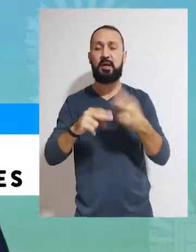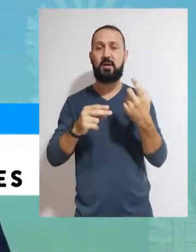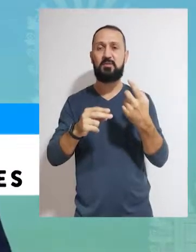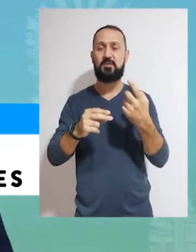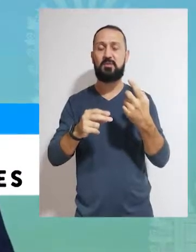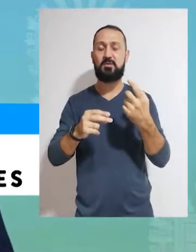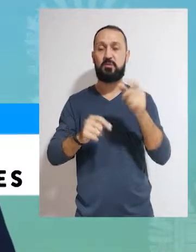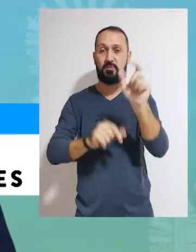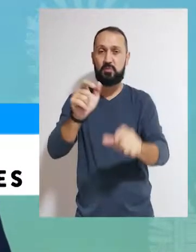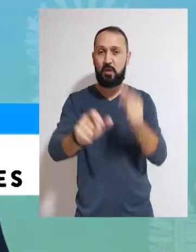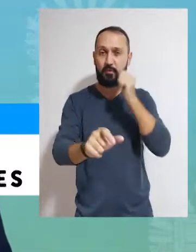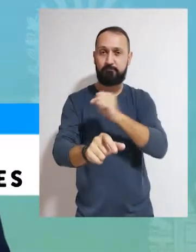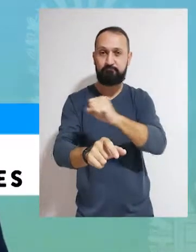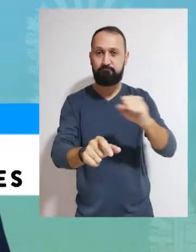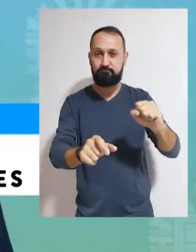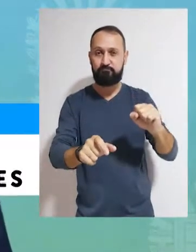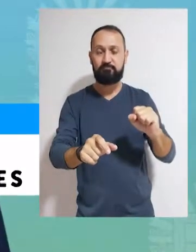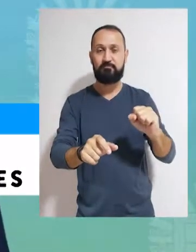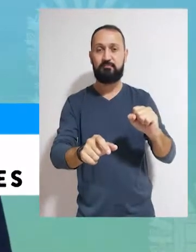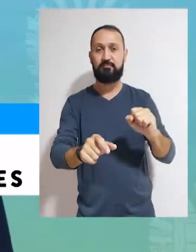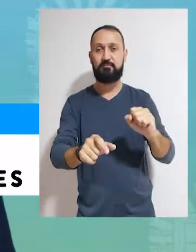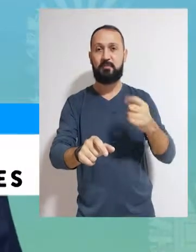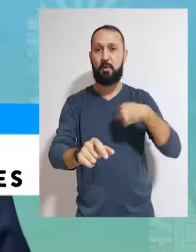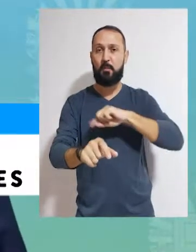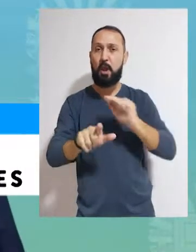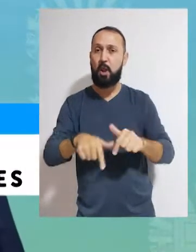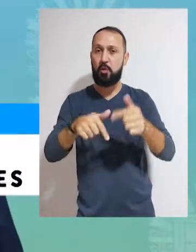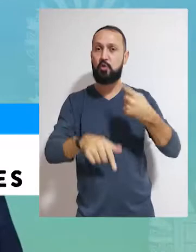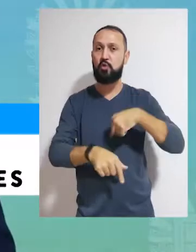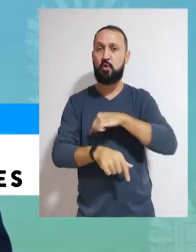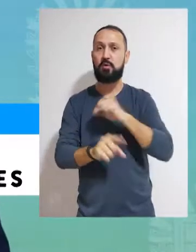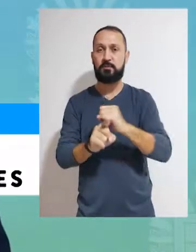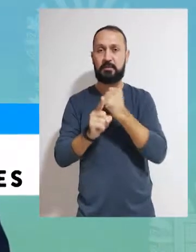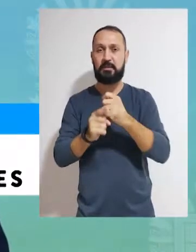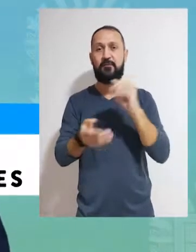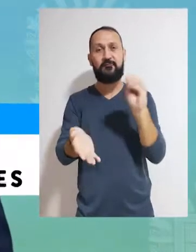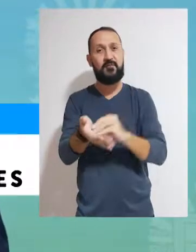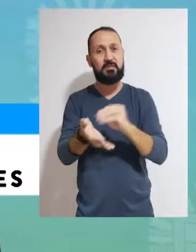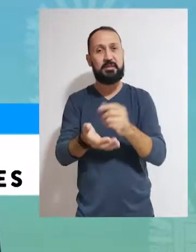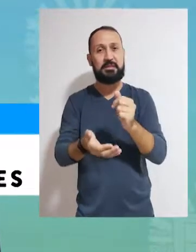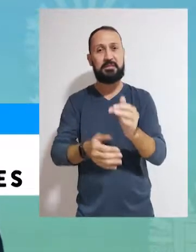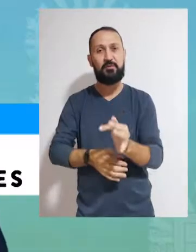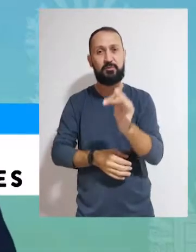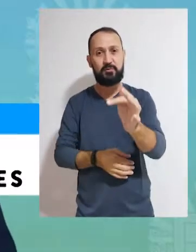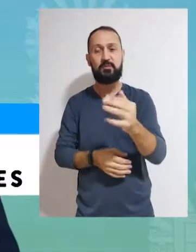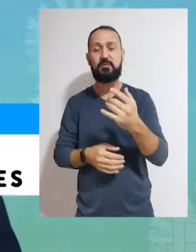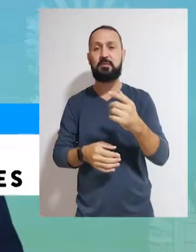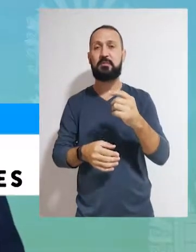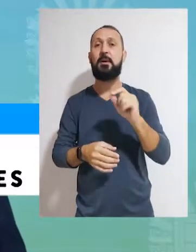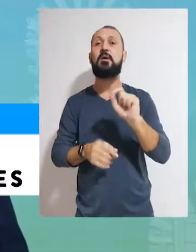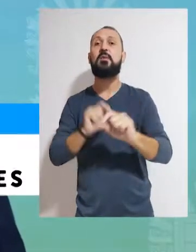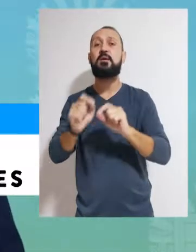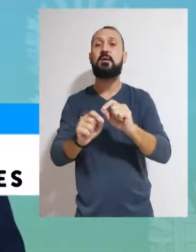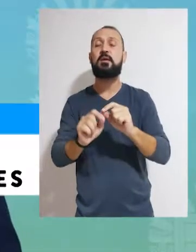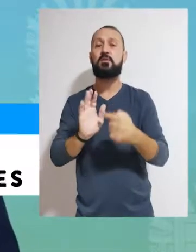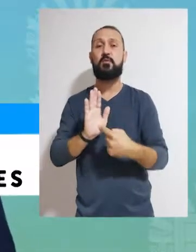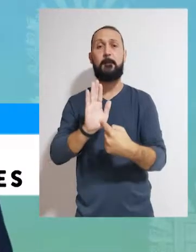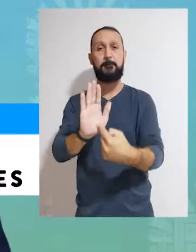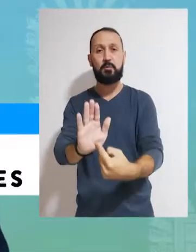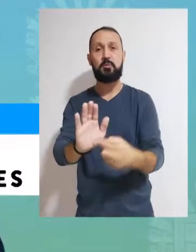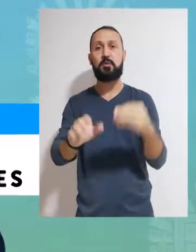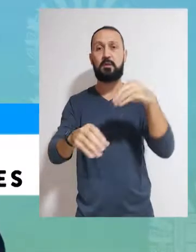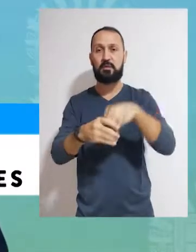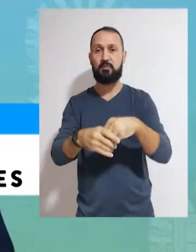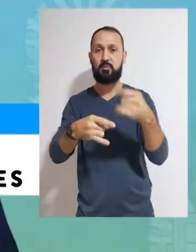de feminicídio. É uma luta de todos nós da sociedade. Muito ainda há que ser feito, mas aquilo que